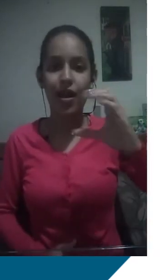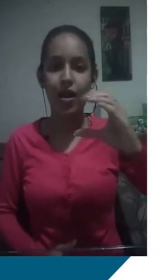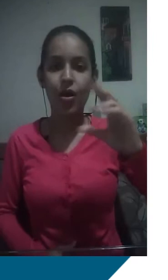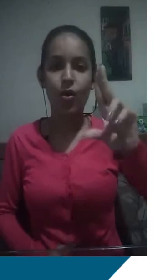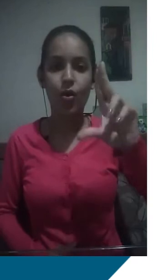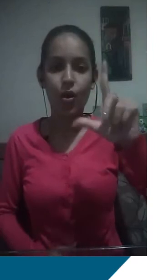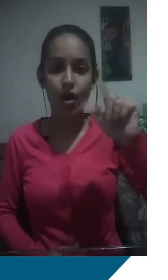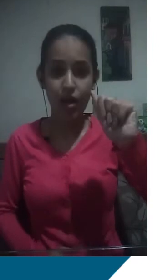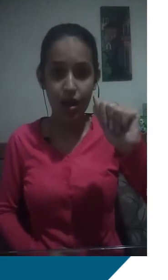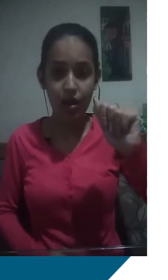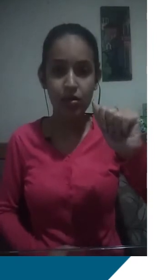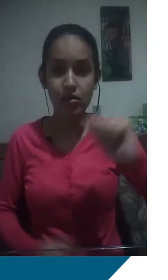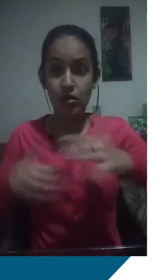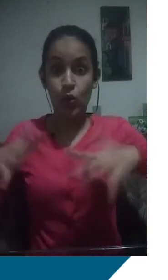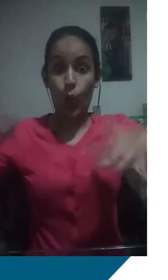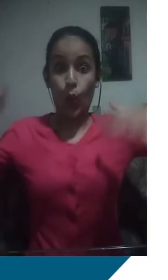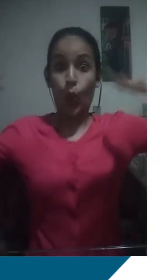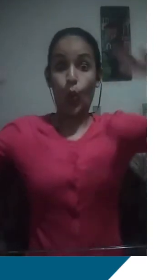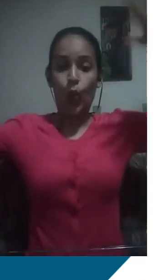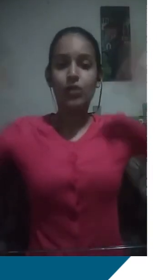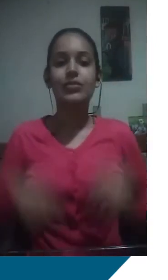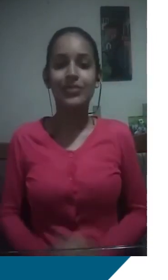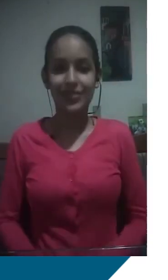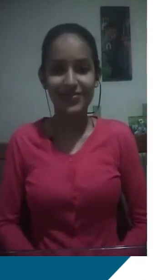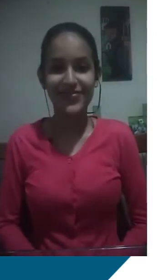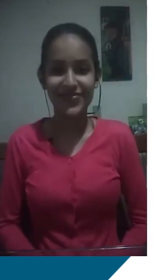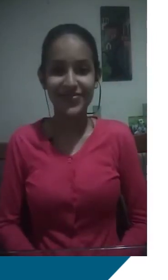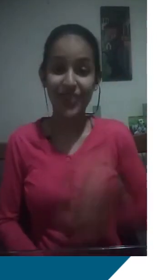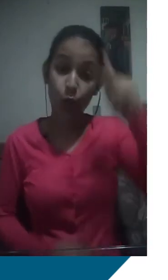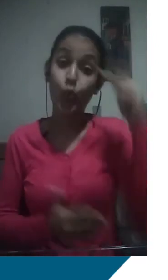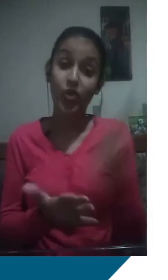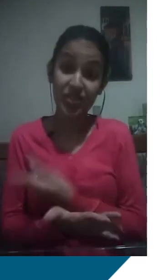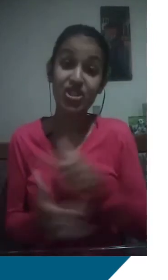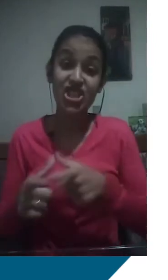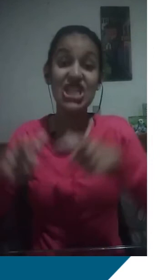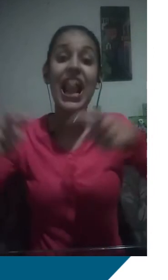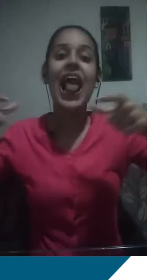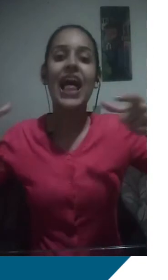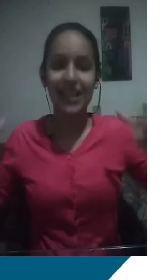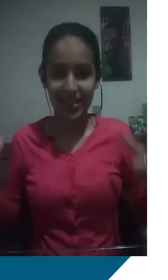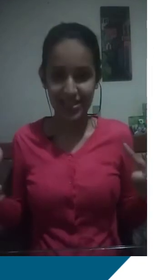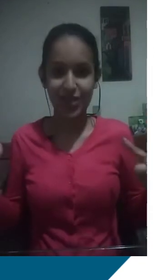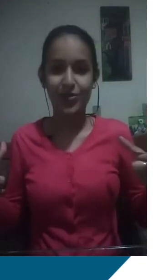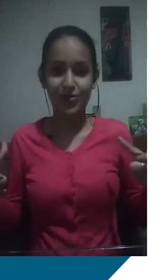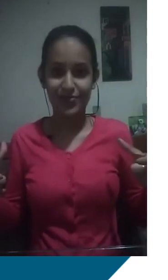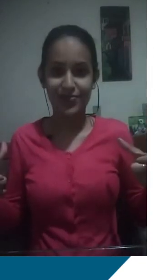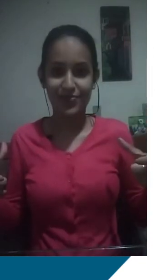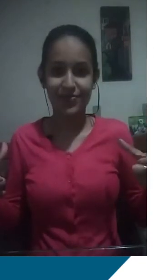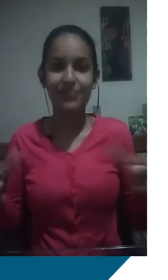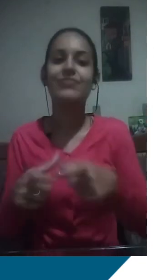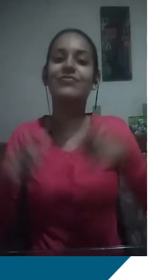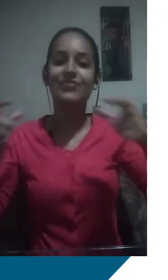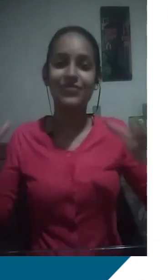Nesse caso aqui, gente, eu falo que ocorreu uma dilatação. Tá ok? Então, nesse caso, ocorreu uma dilatação